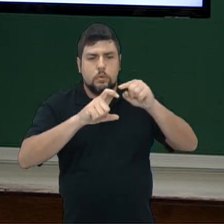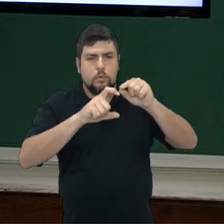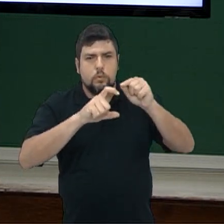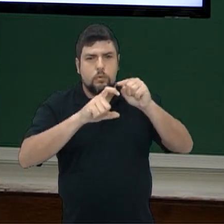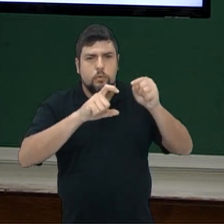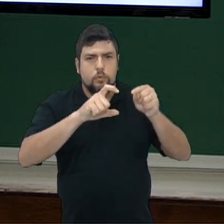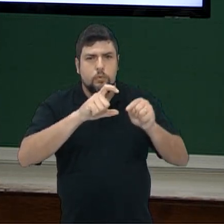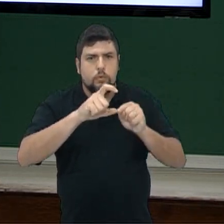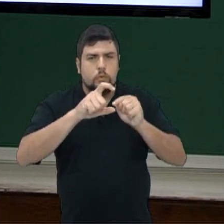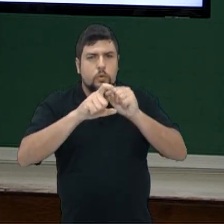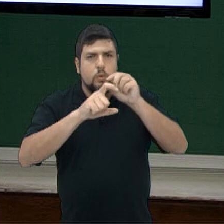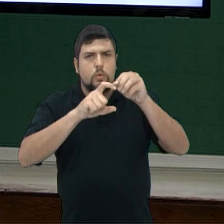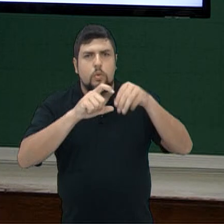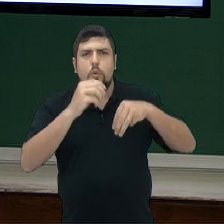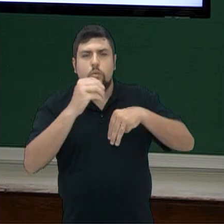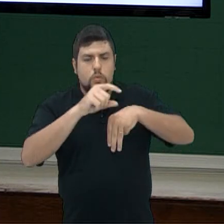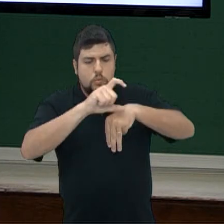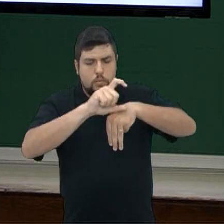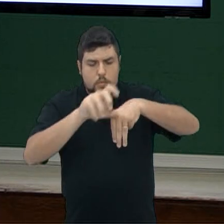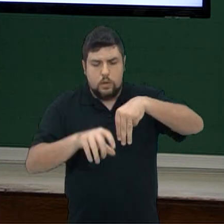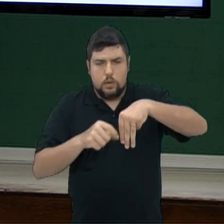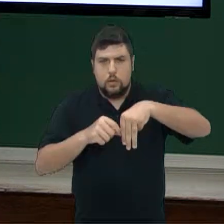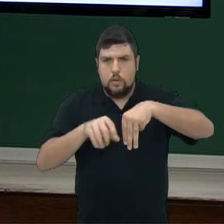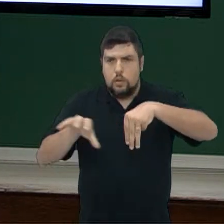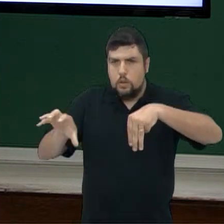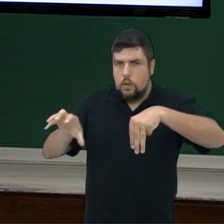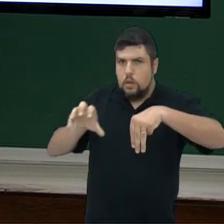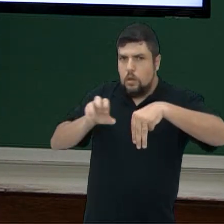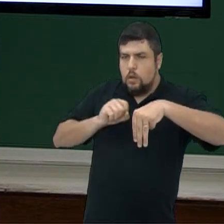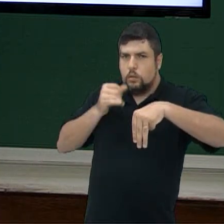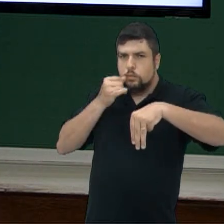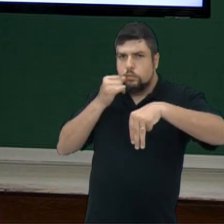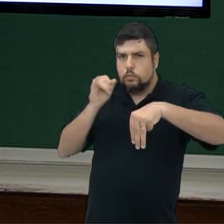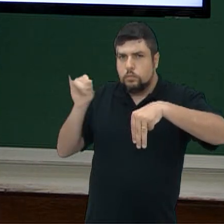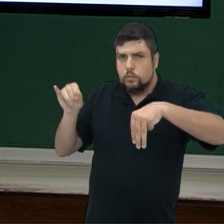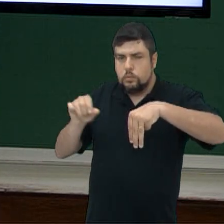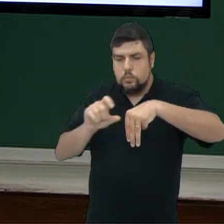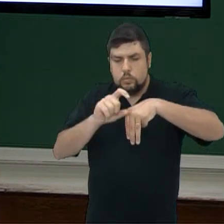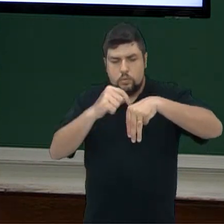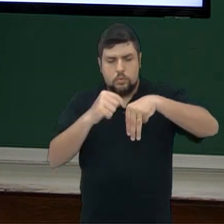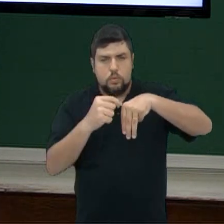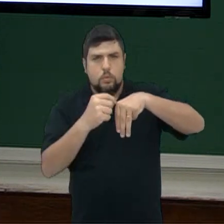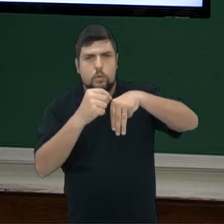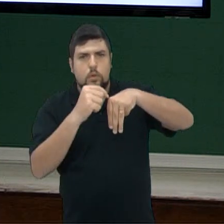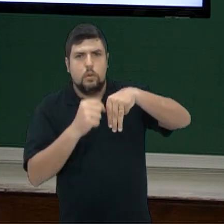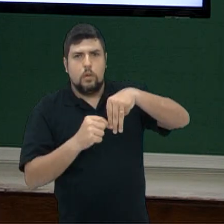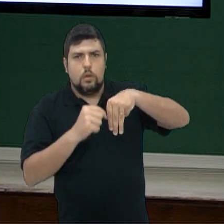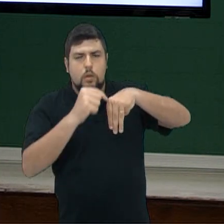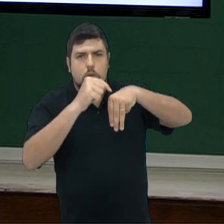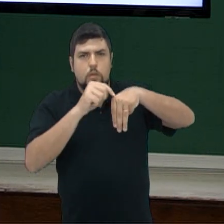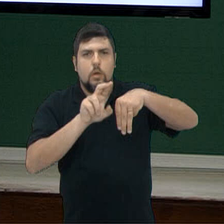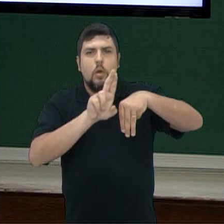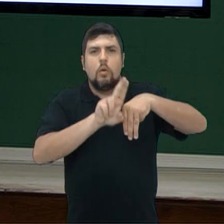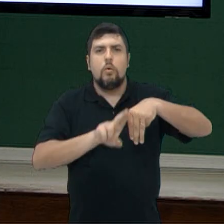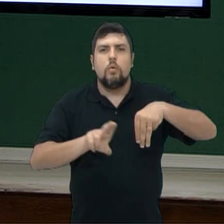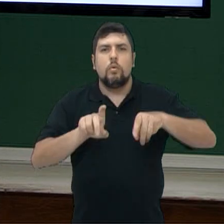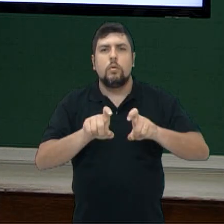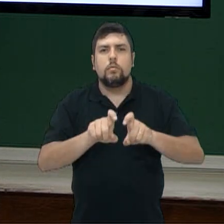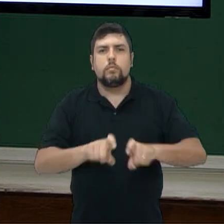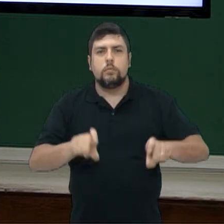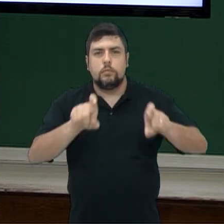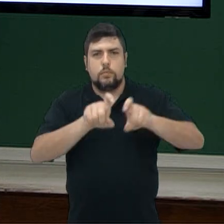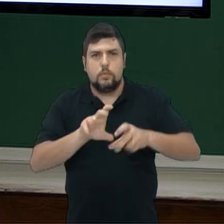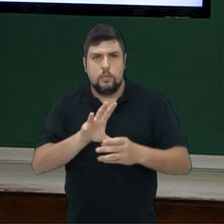através ali de uma leitura, né, mais assim relacionada a computadores ali, né, o código binário que chamamos, né, 0, 1 ali,